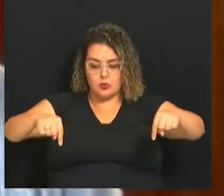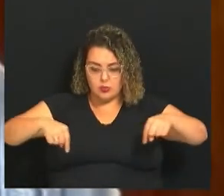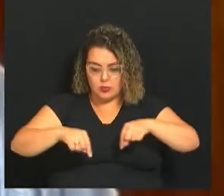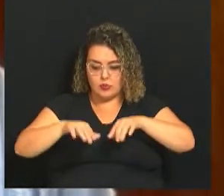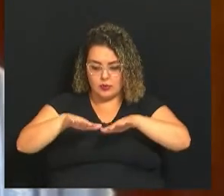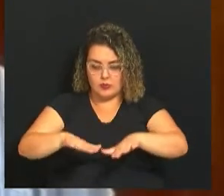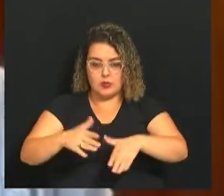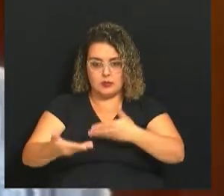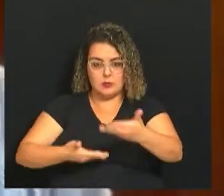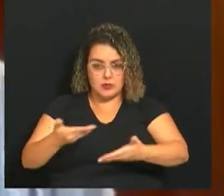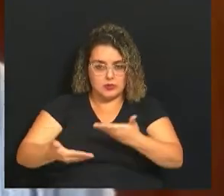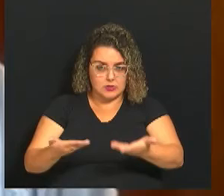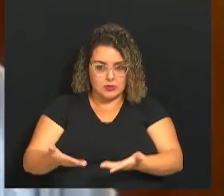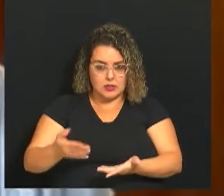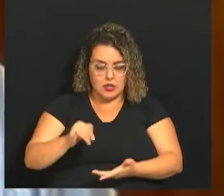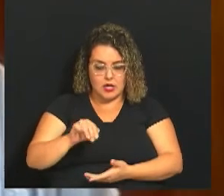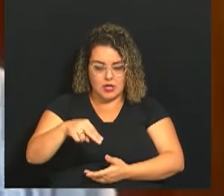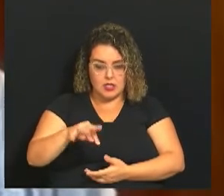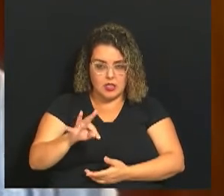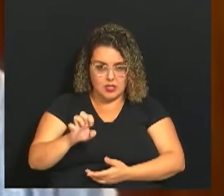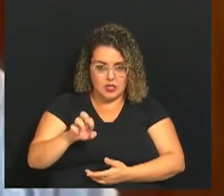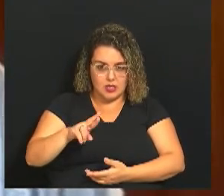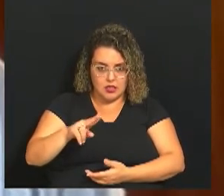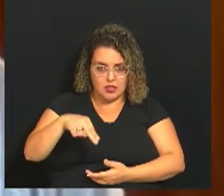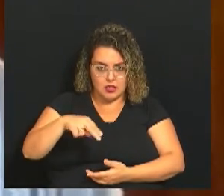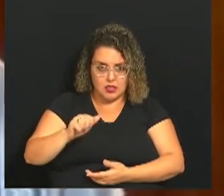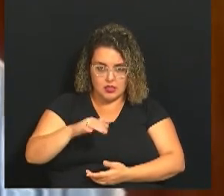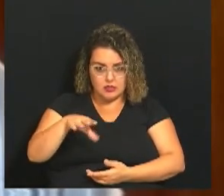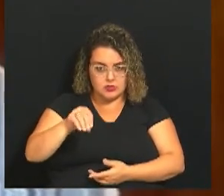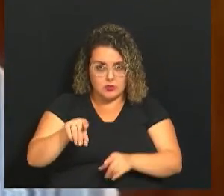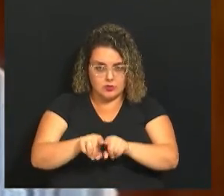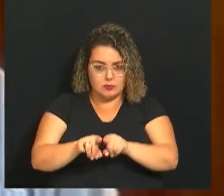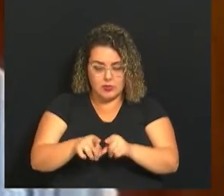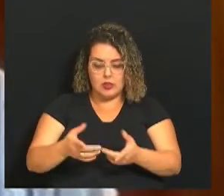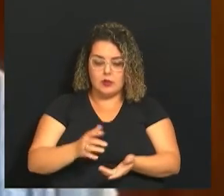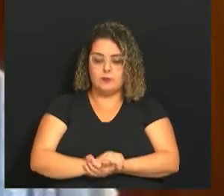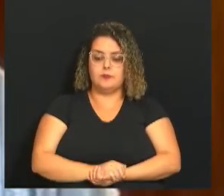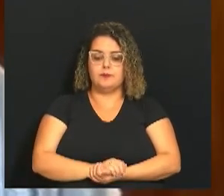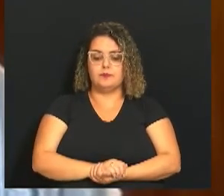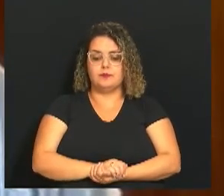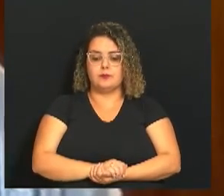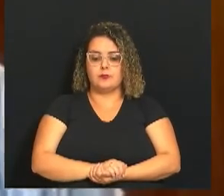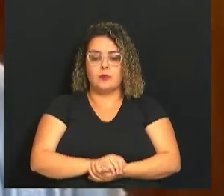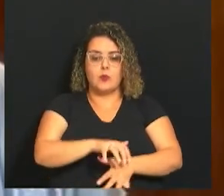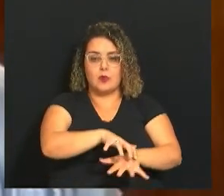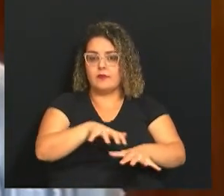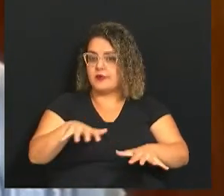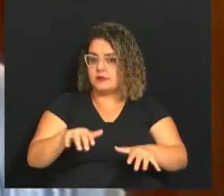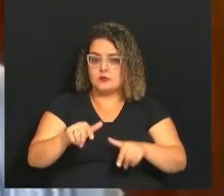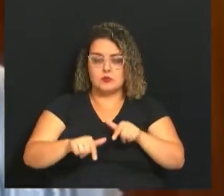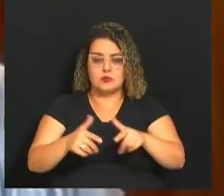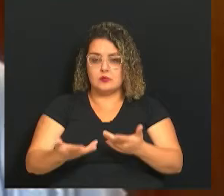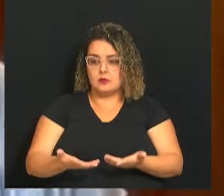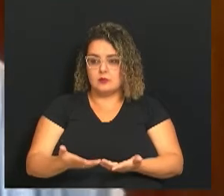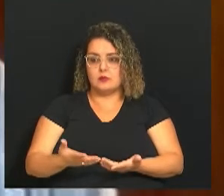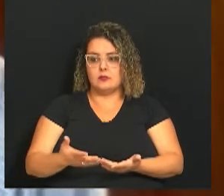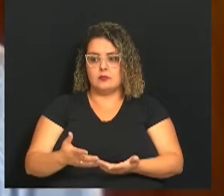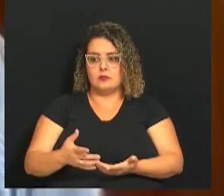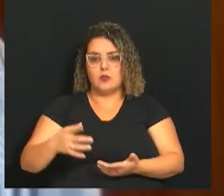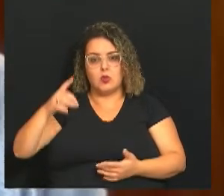um gasto enorme para a empresa, né? O afastamento de um funcionário, uma diária